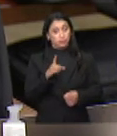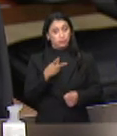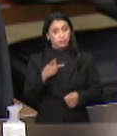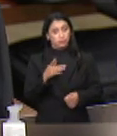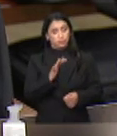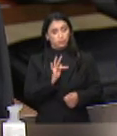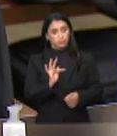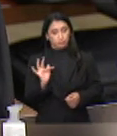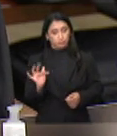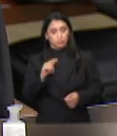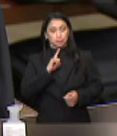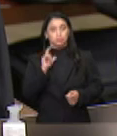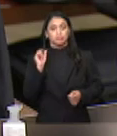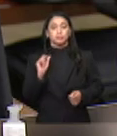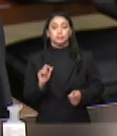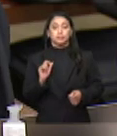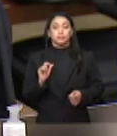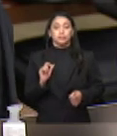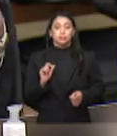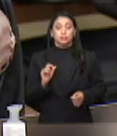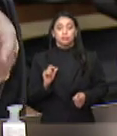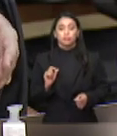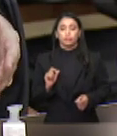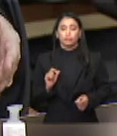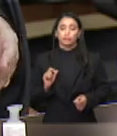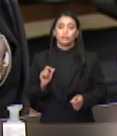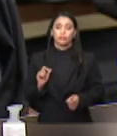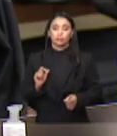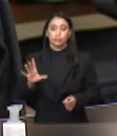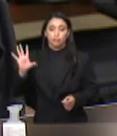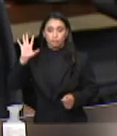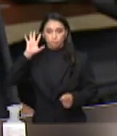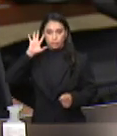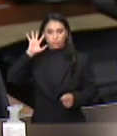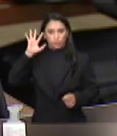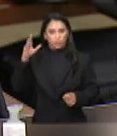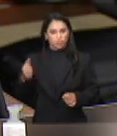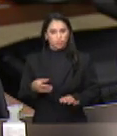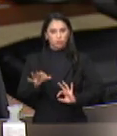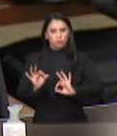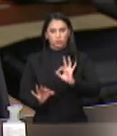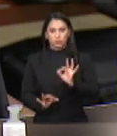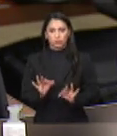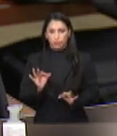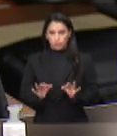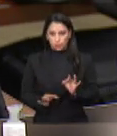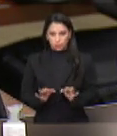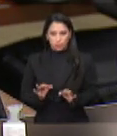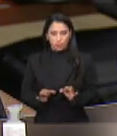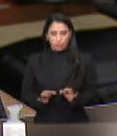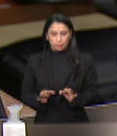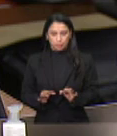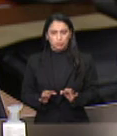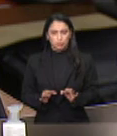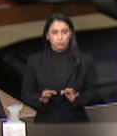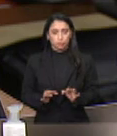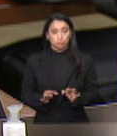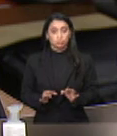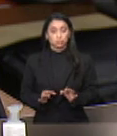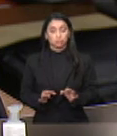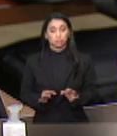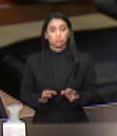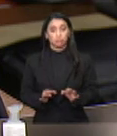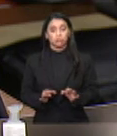a existência de ações e decisões judiciais que eram no